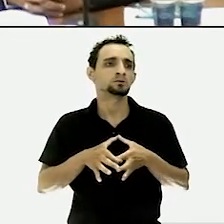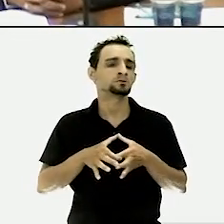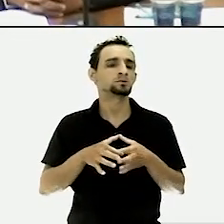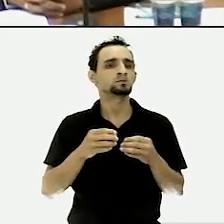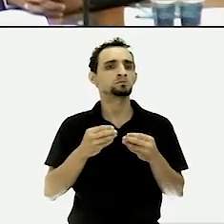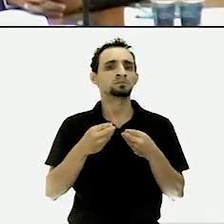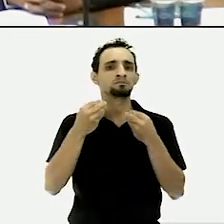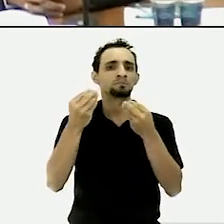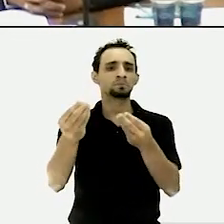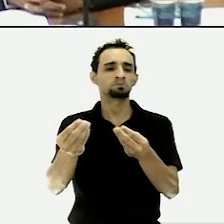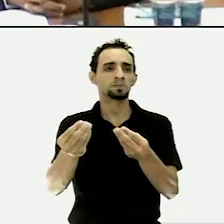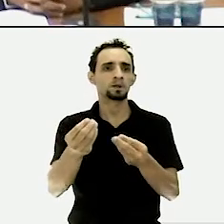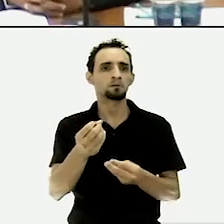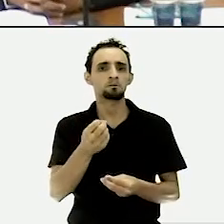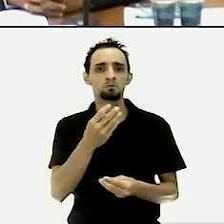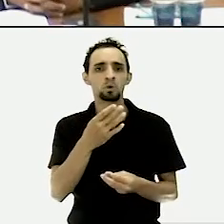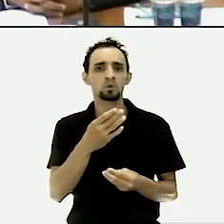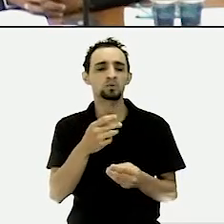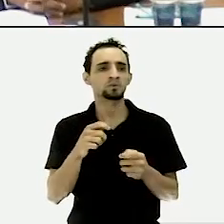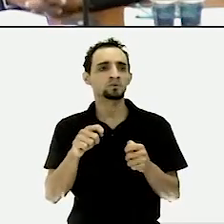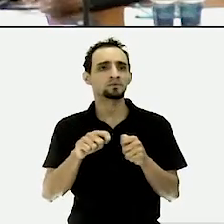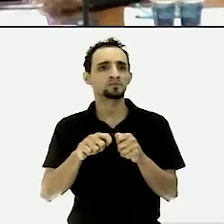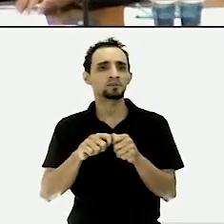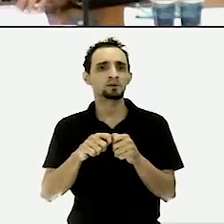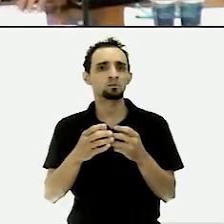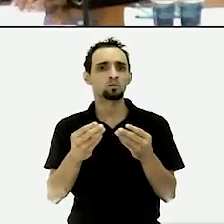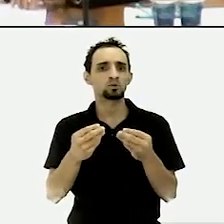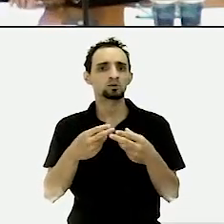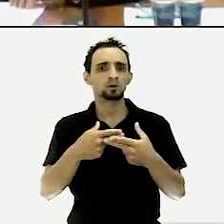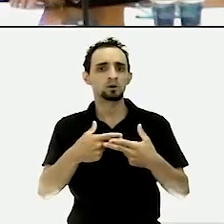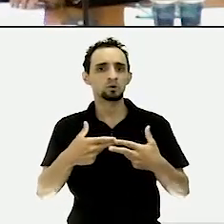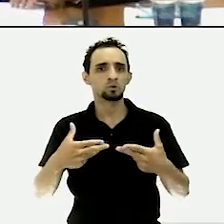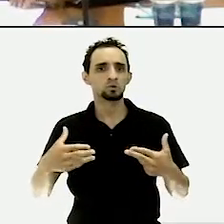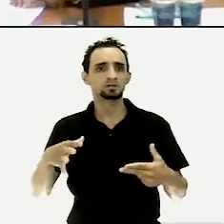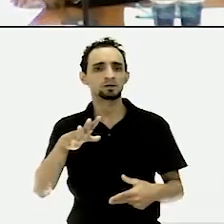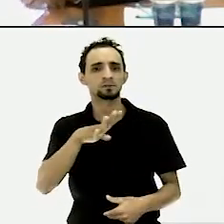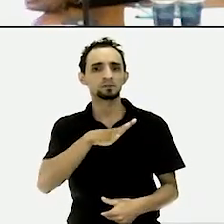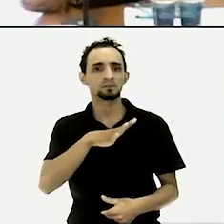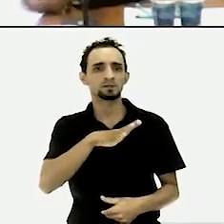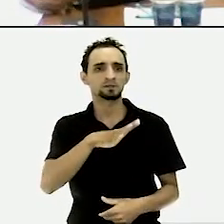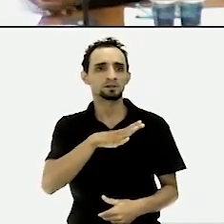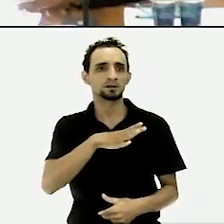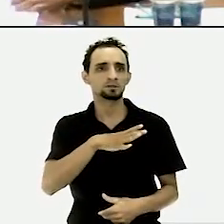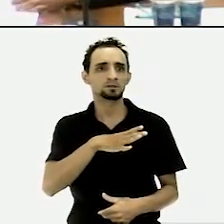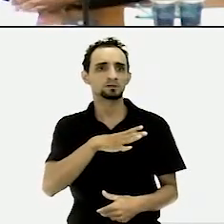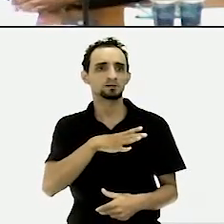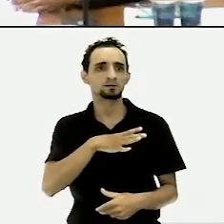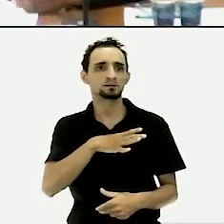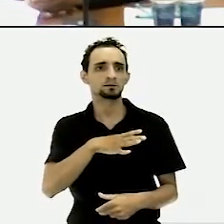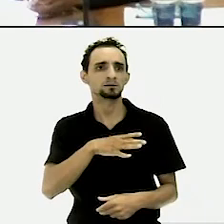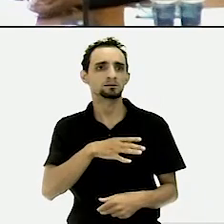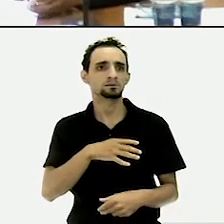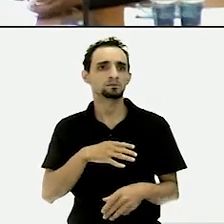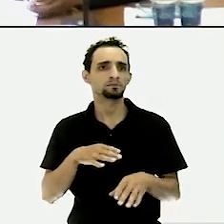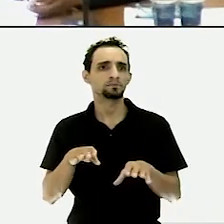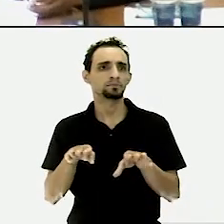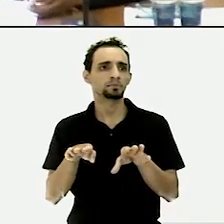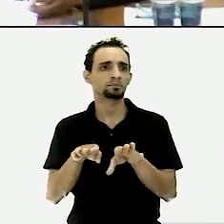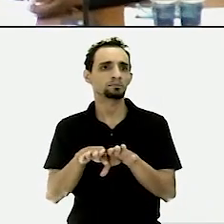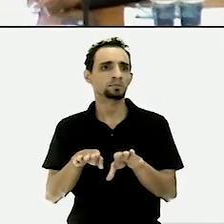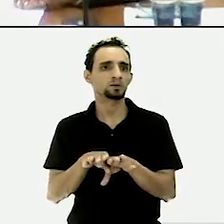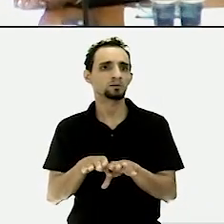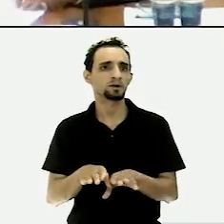legítimos representantes, consignam em ata a presente moção de repúdio ao citado deputado por esse ter publicado em suas